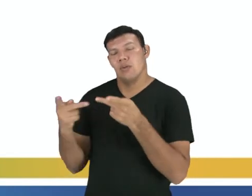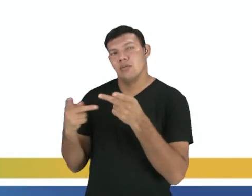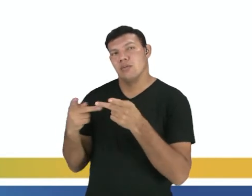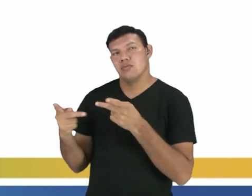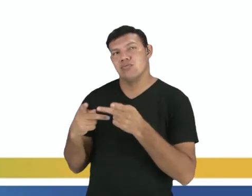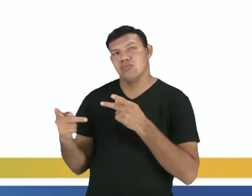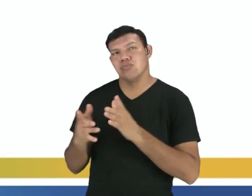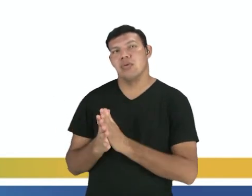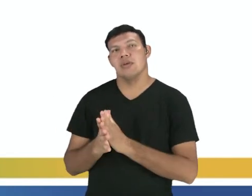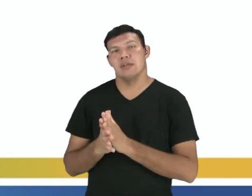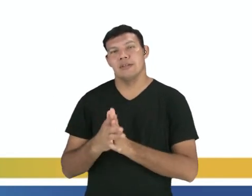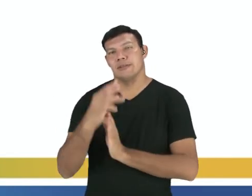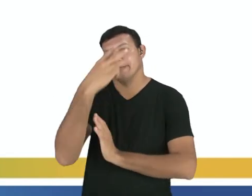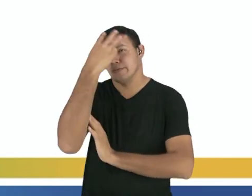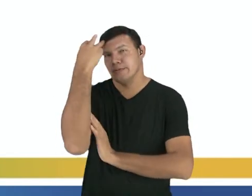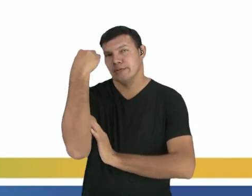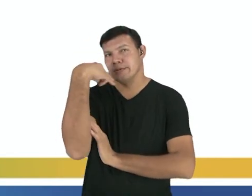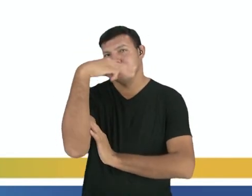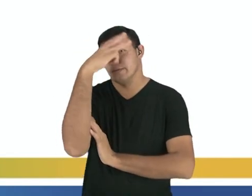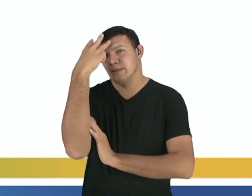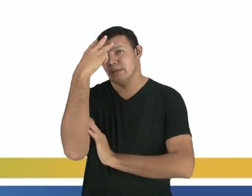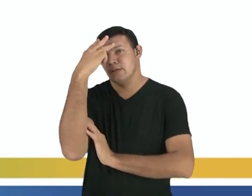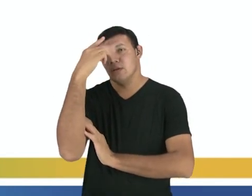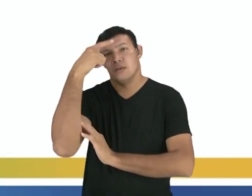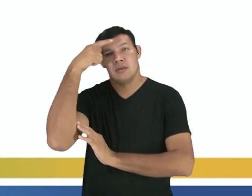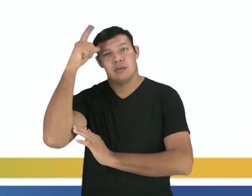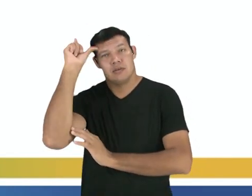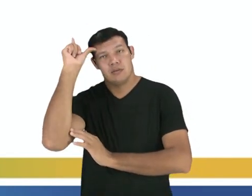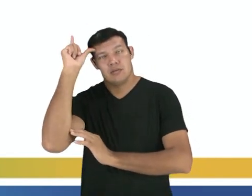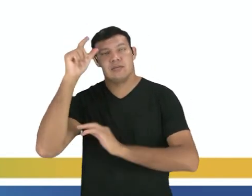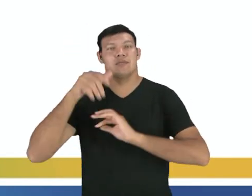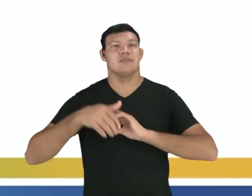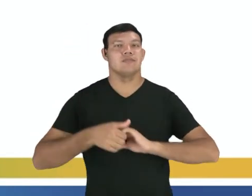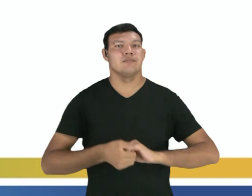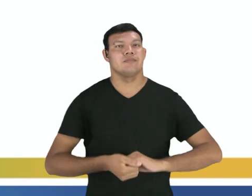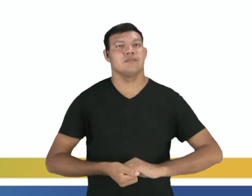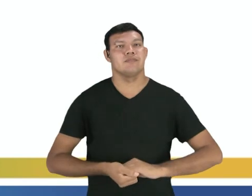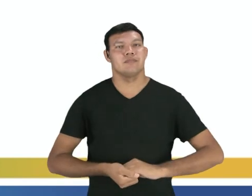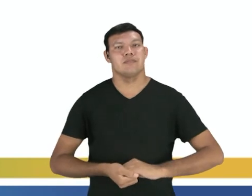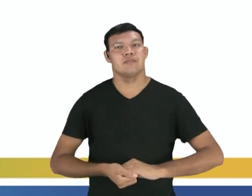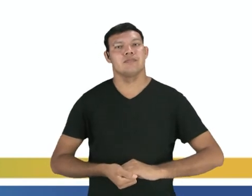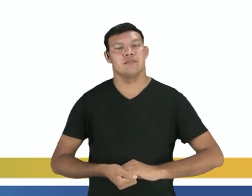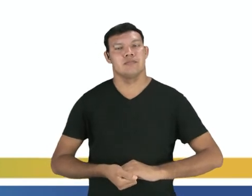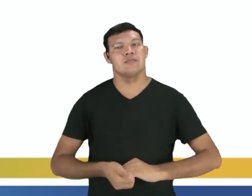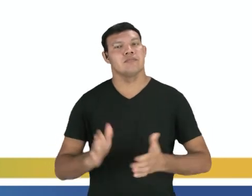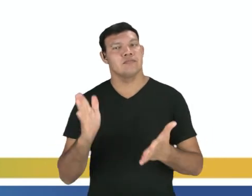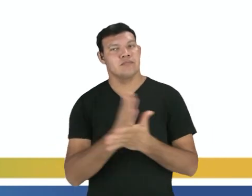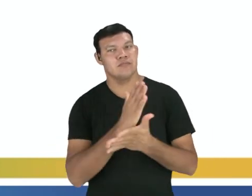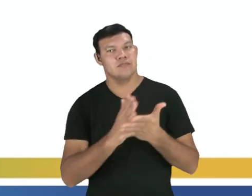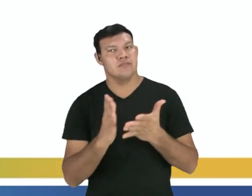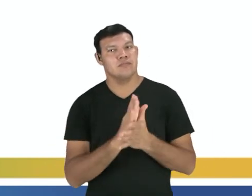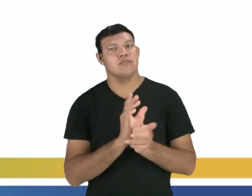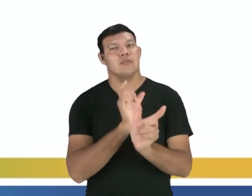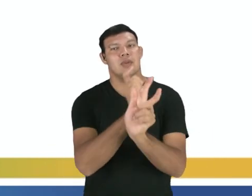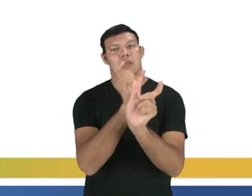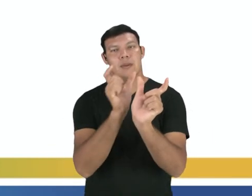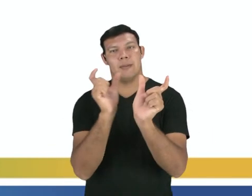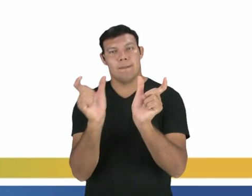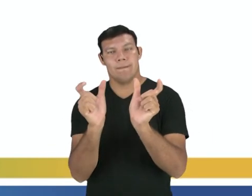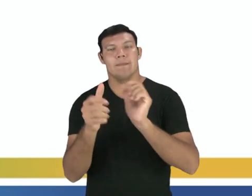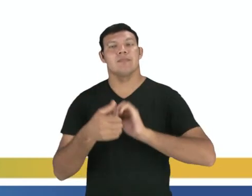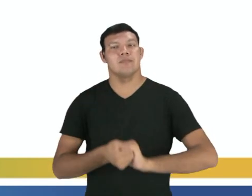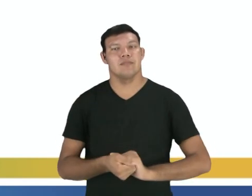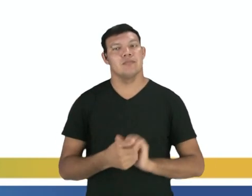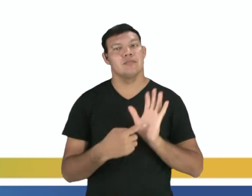Sweet eu trabalhei no projeto por três horas ontem Essas são algumas também das